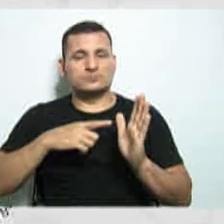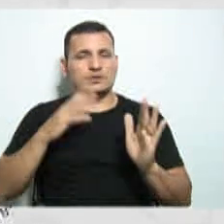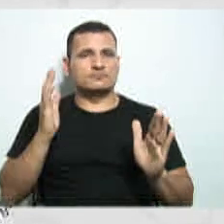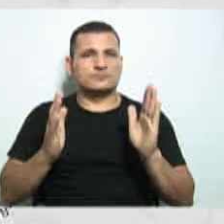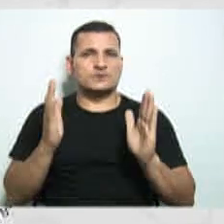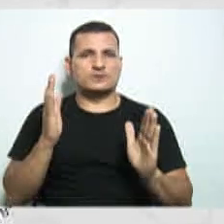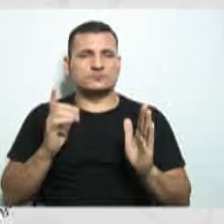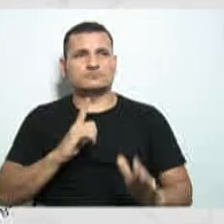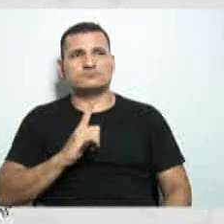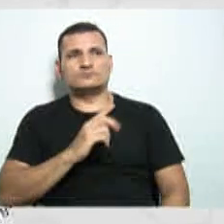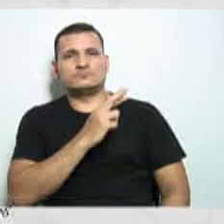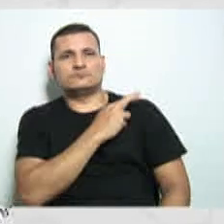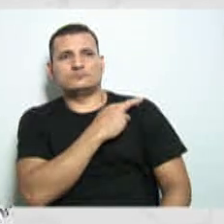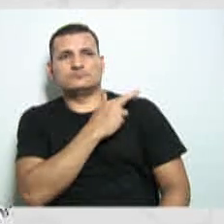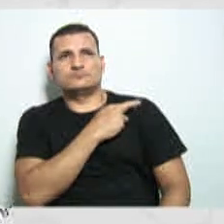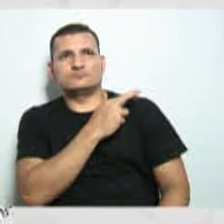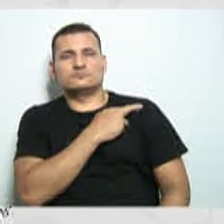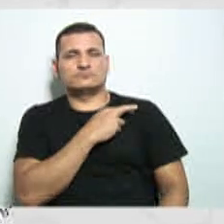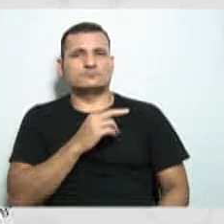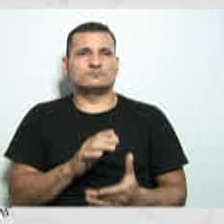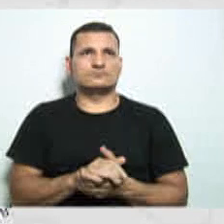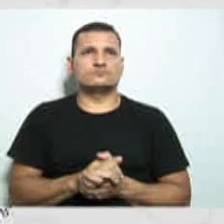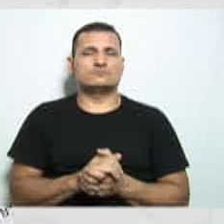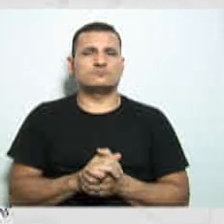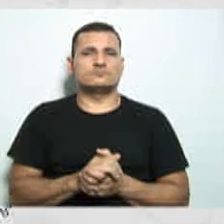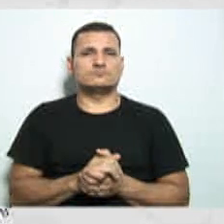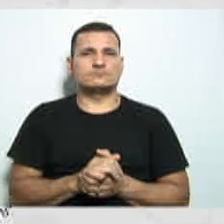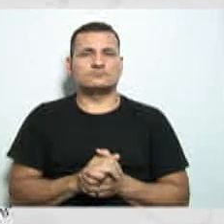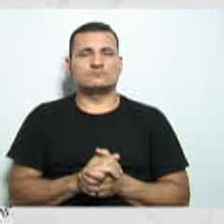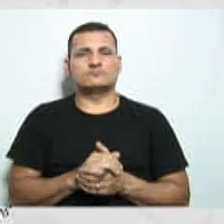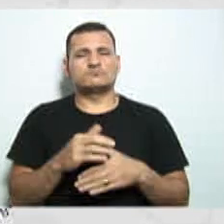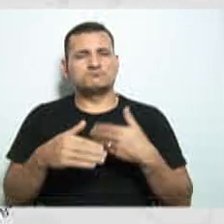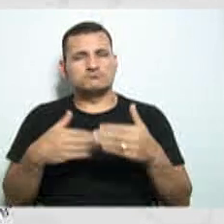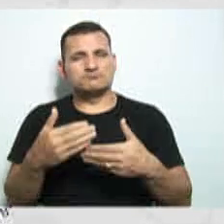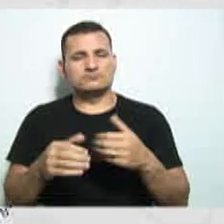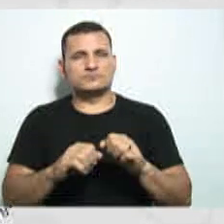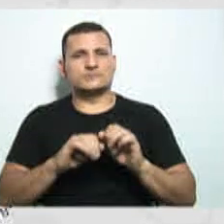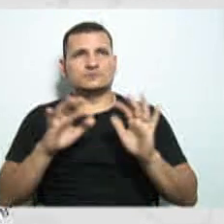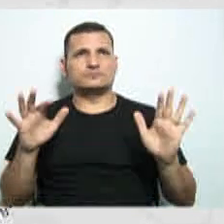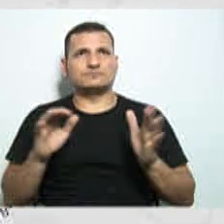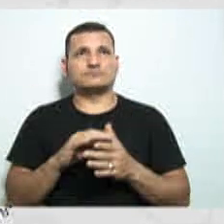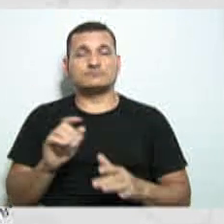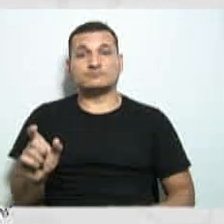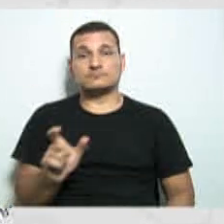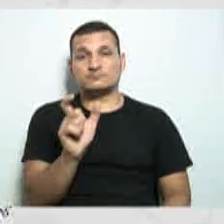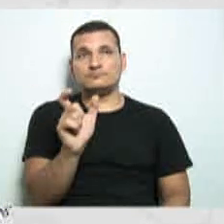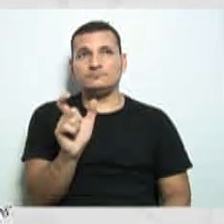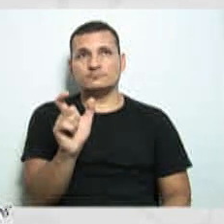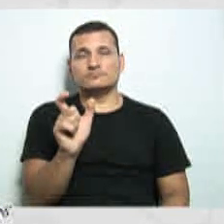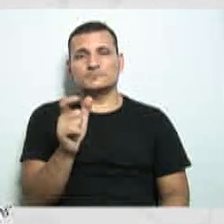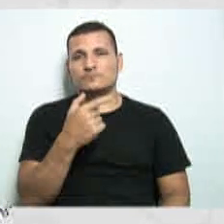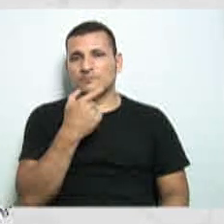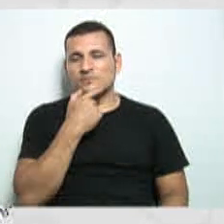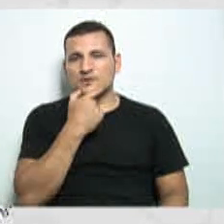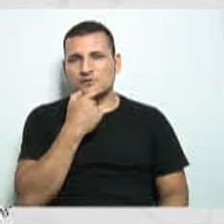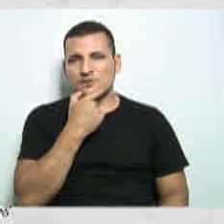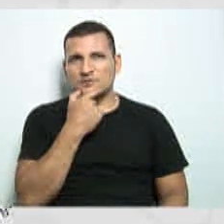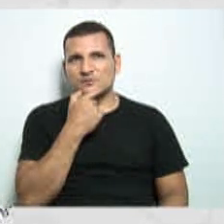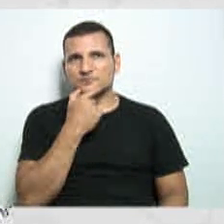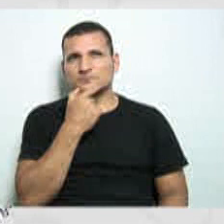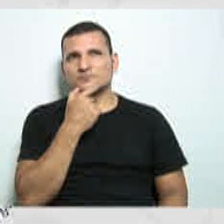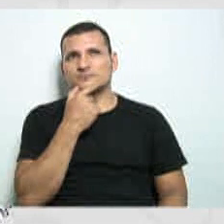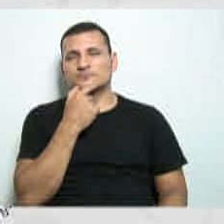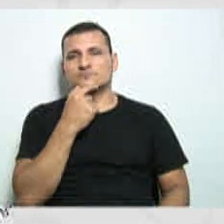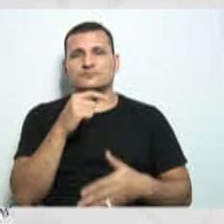e responsabilidades que devem ser desenvolvidos com muita clareza. A sigla é formada pelas iniciais em inglês, né, das